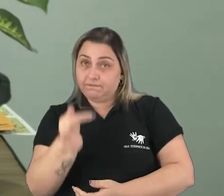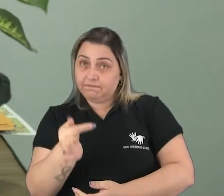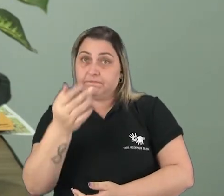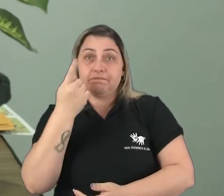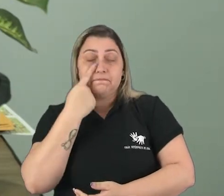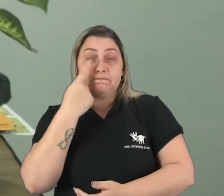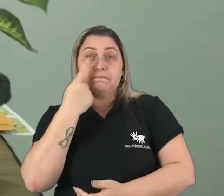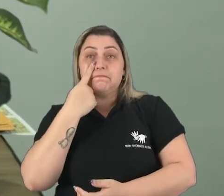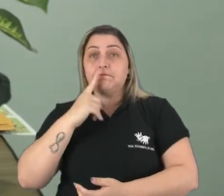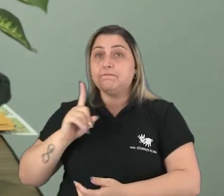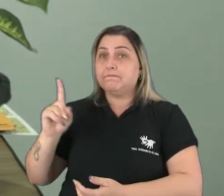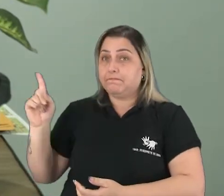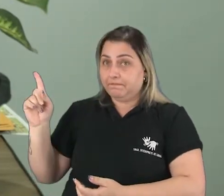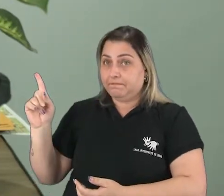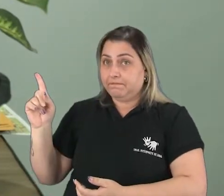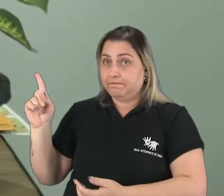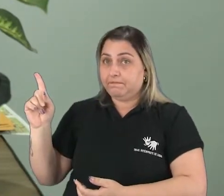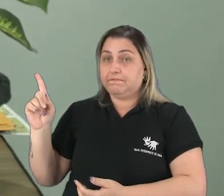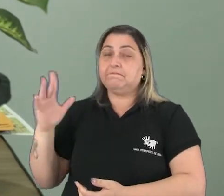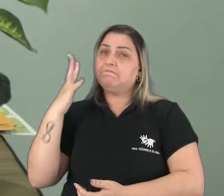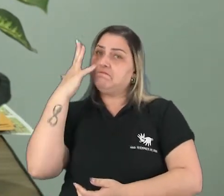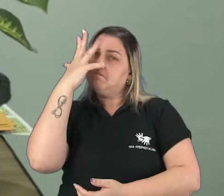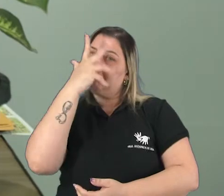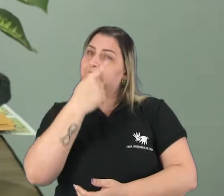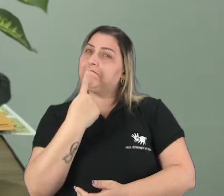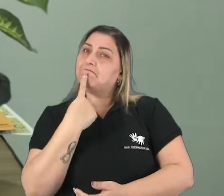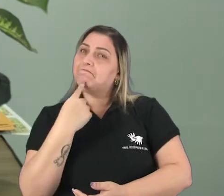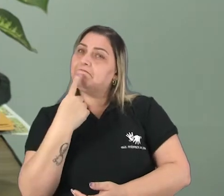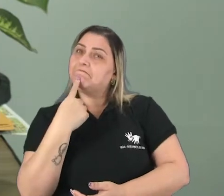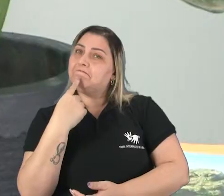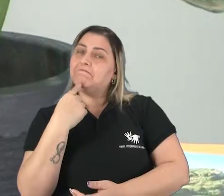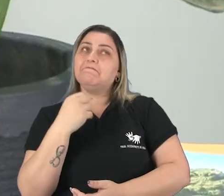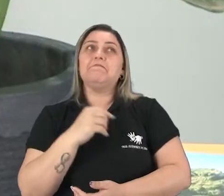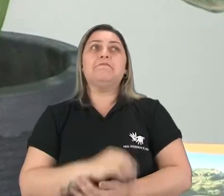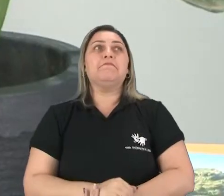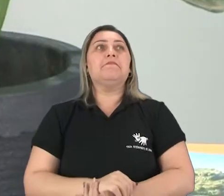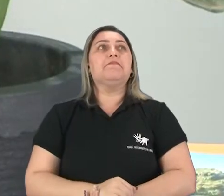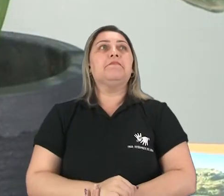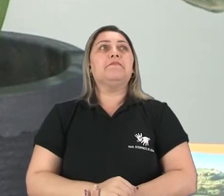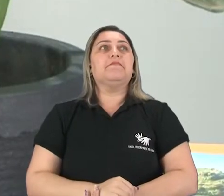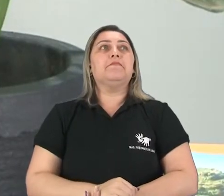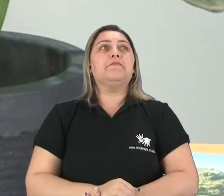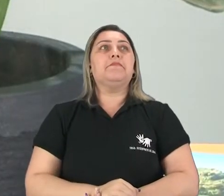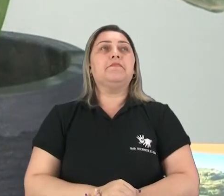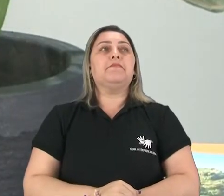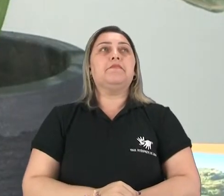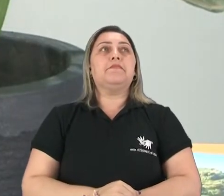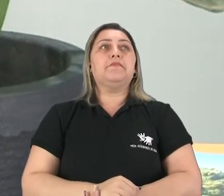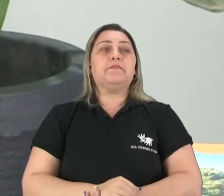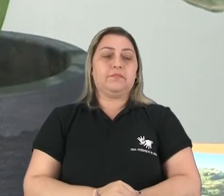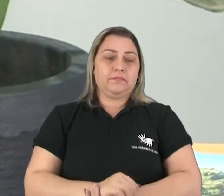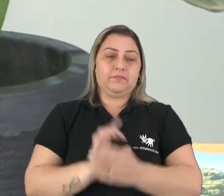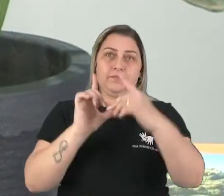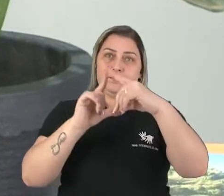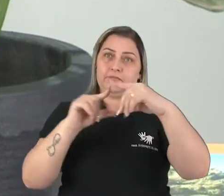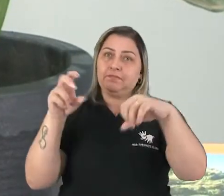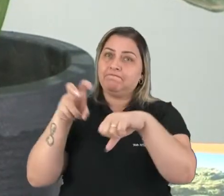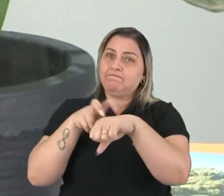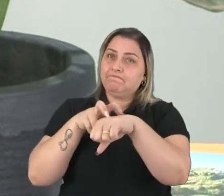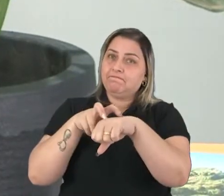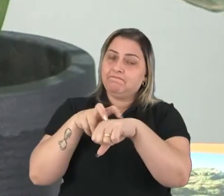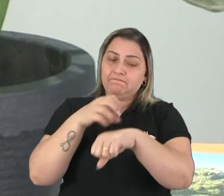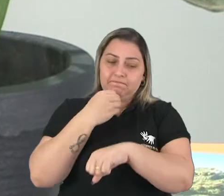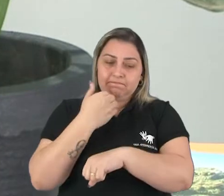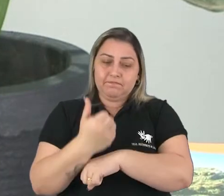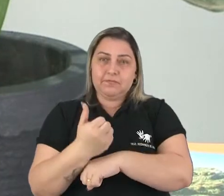Estão observando como são as flores? Bem vermelhinhas. Suas folhas são bem verdinhas.